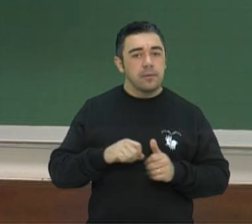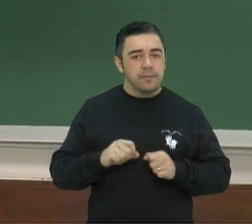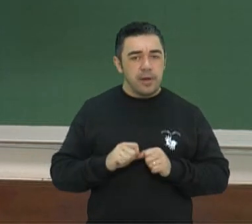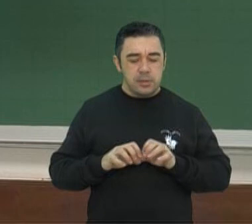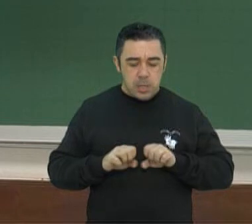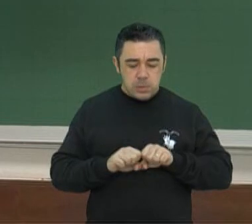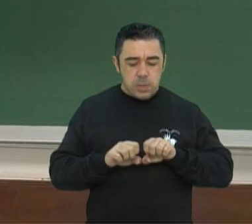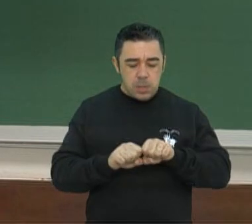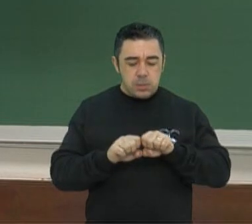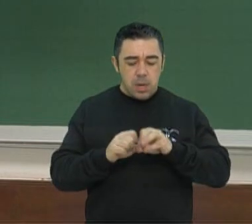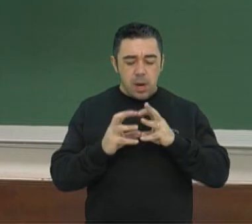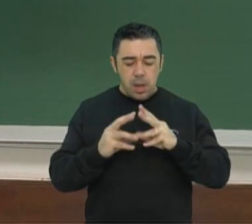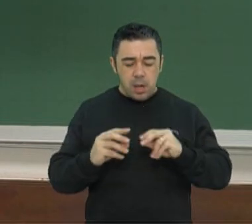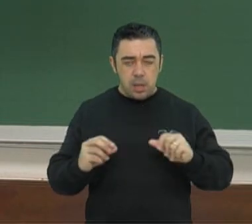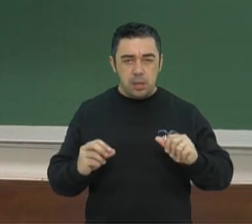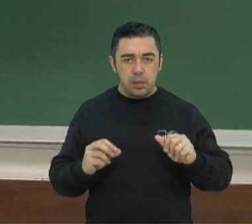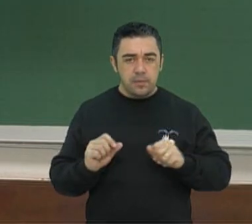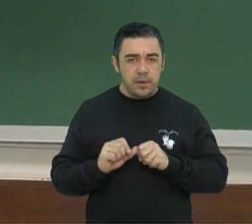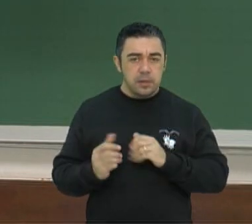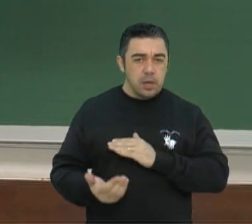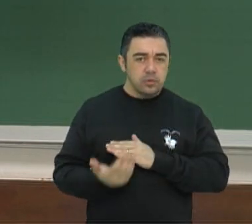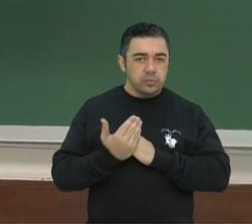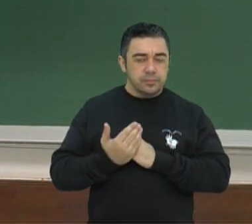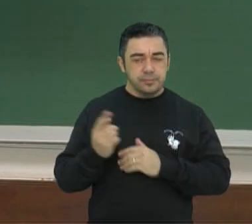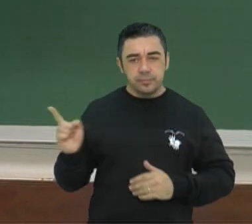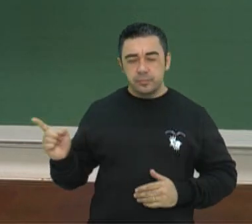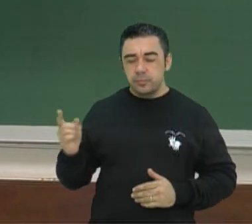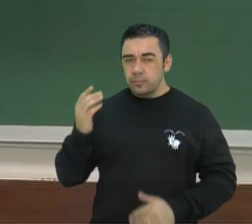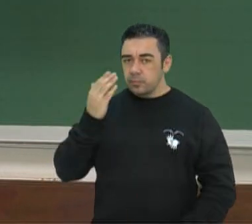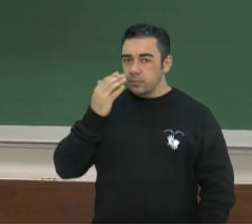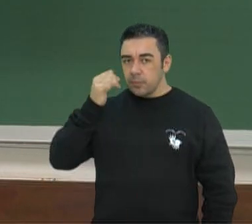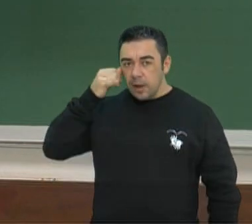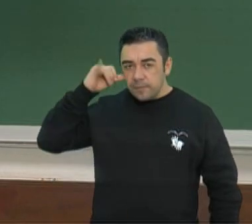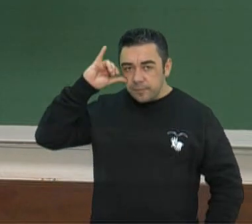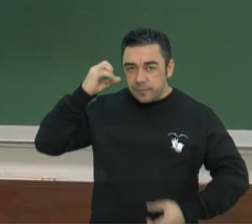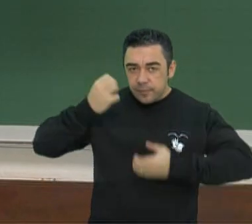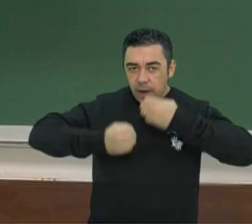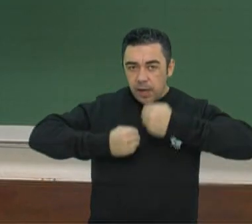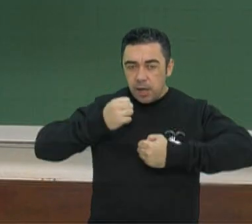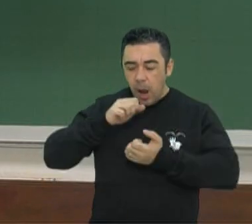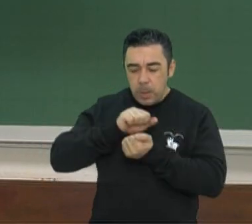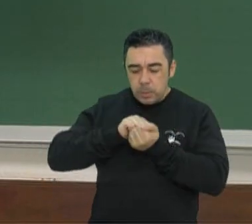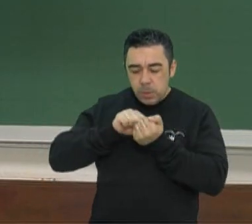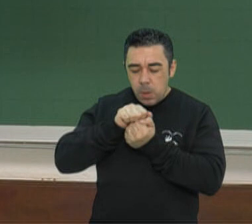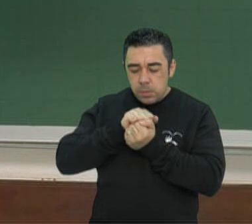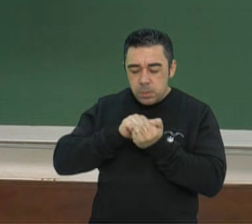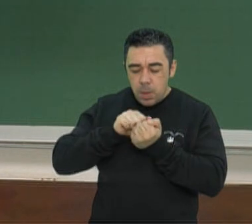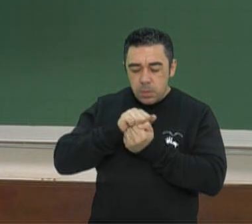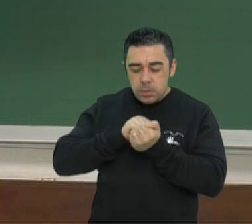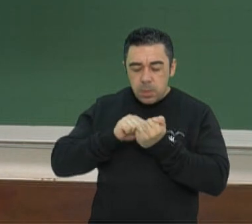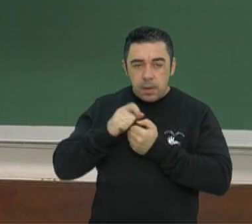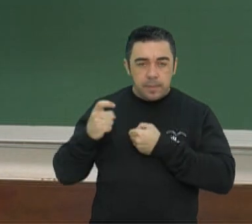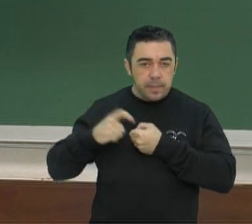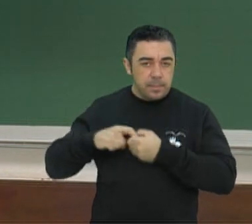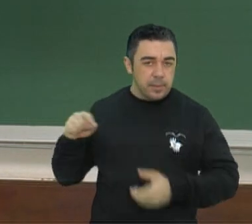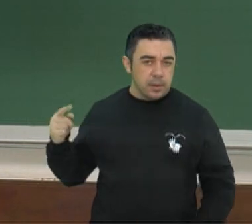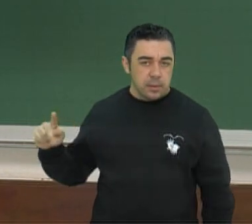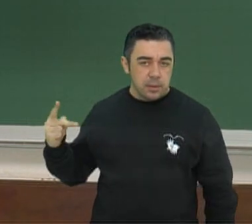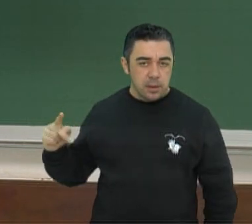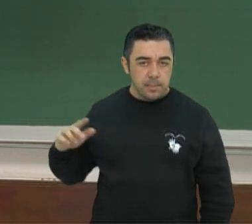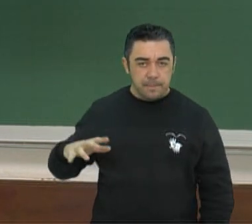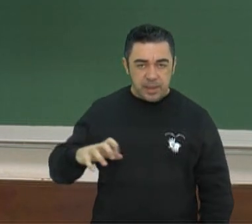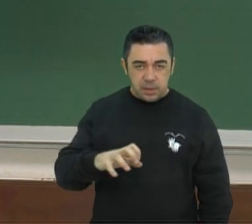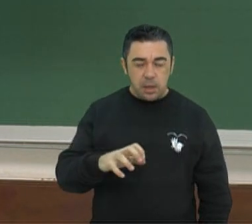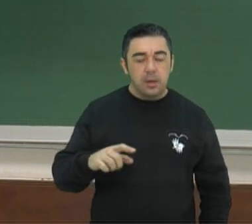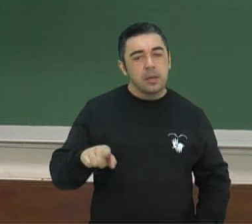digestão. Então, vejam, o ruminante, aqui no caso a vaca, ela depende da bactéria, Mas a bactéria também depende da vaca, porque senão ela não vai ter o